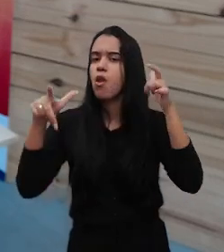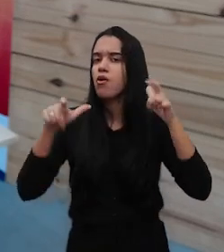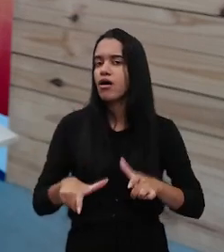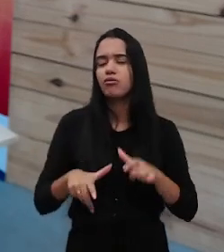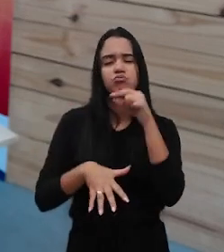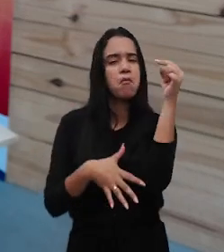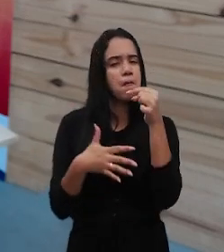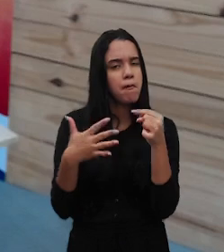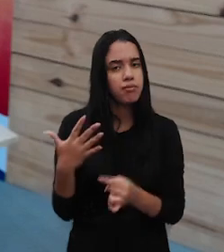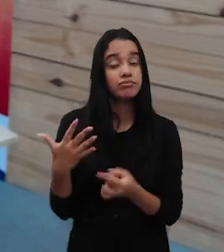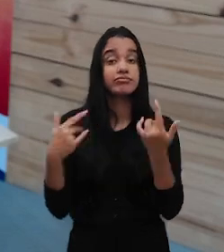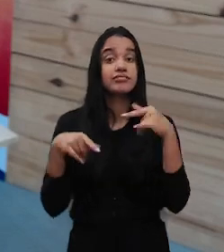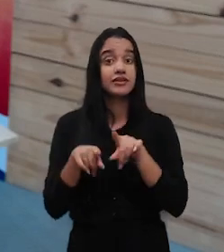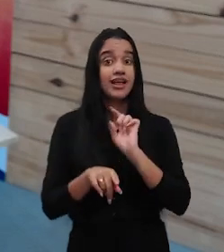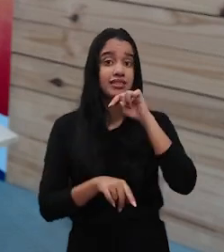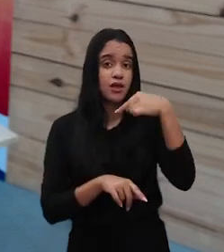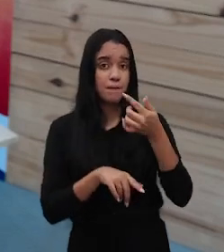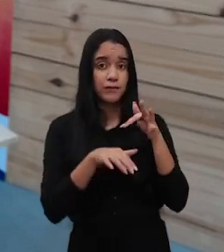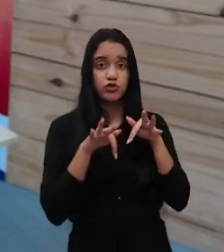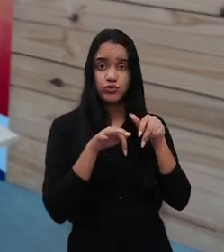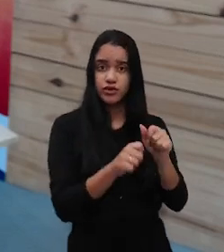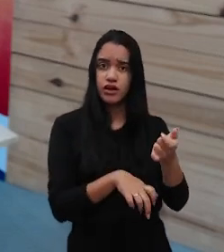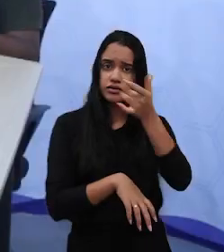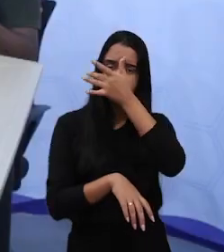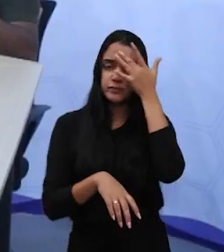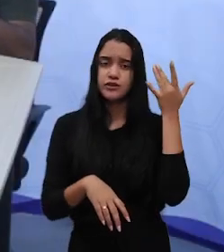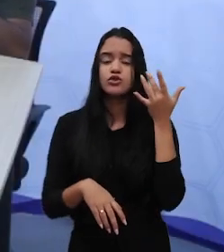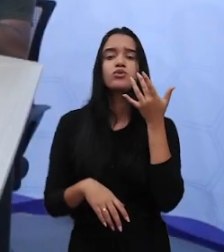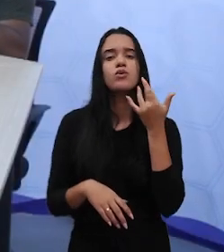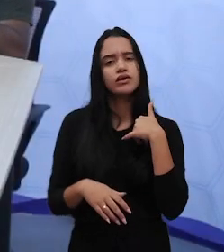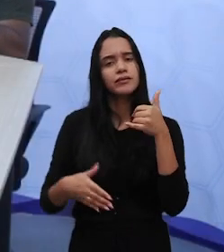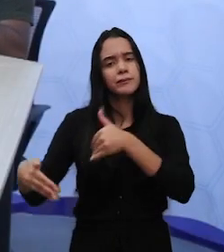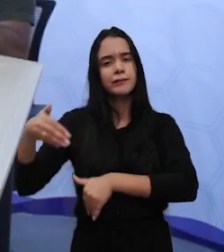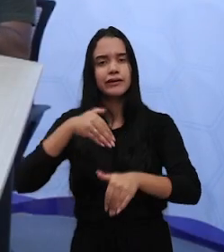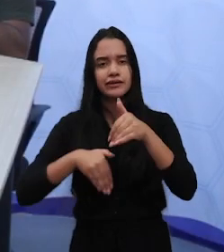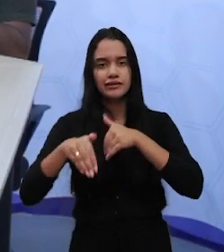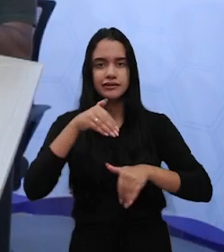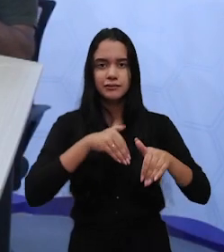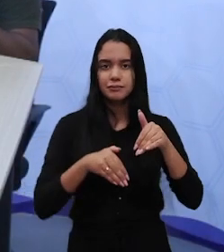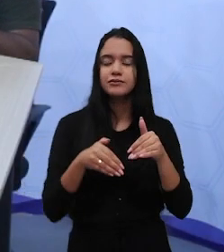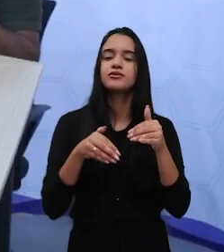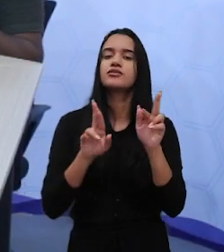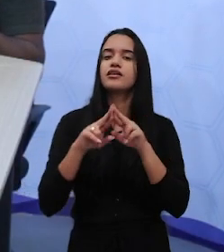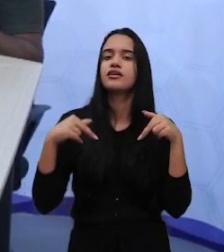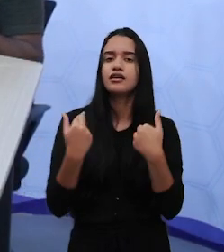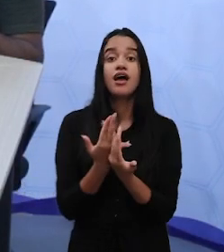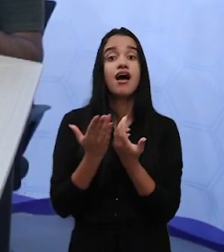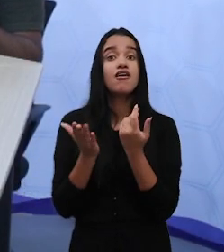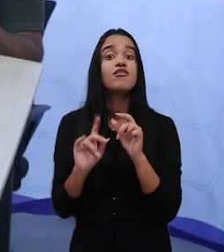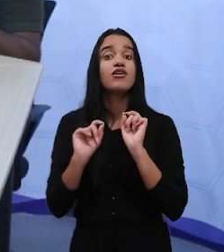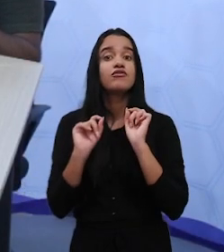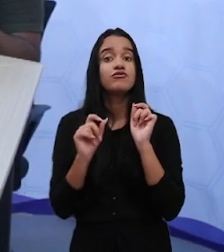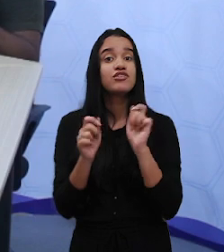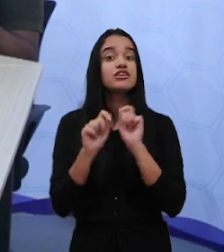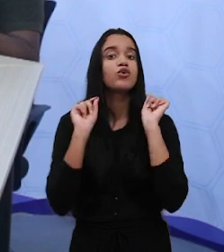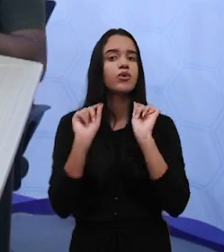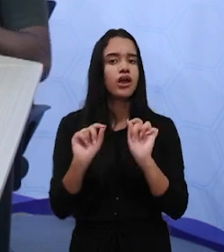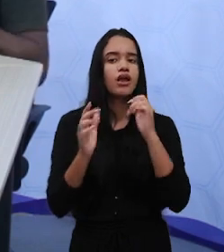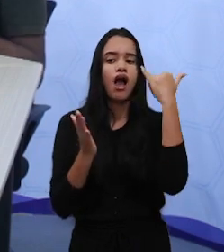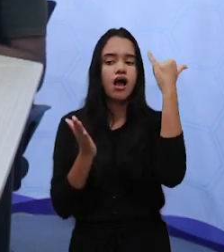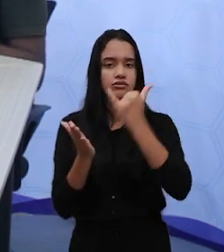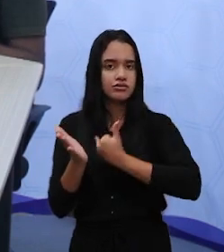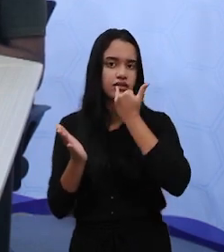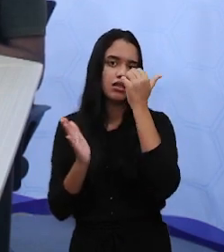isso é uma ata, e ao final, geralmente as pessoas que participam daquela reunião, elas vão assinar aquela ata. Vão assinar. Por